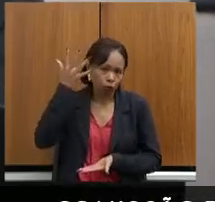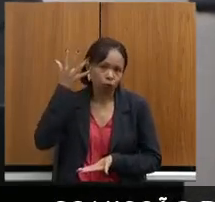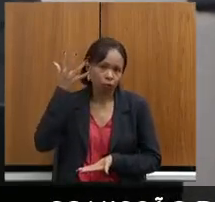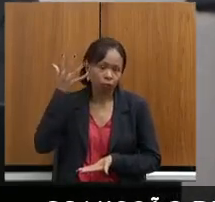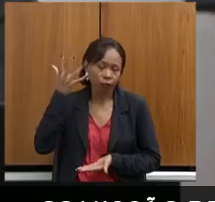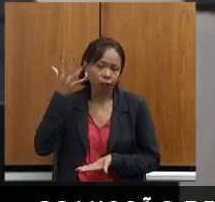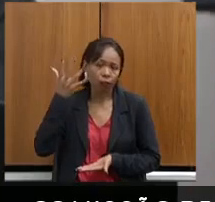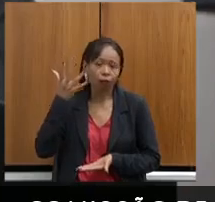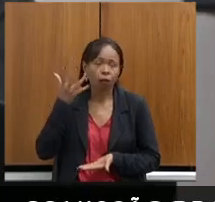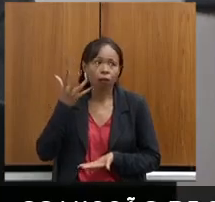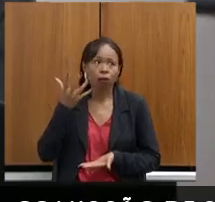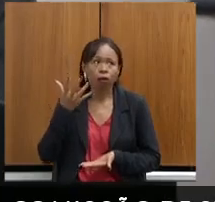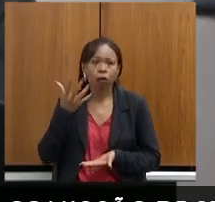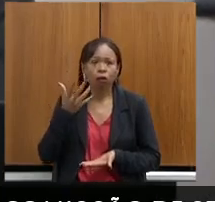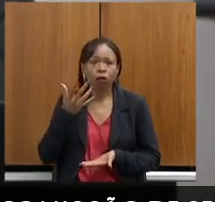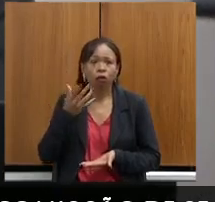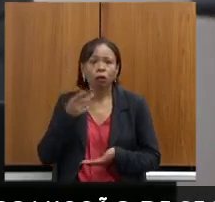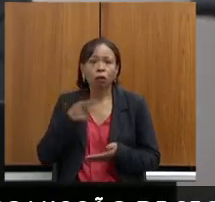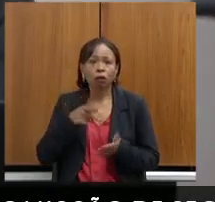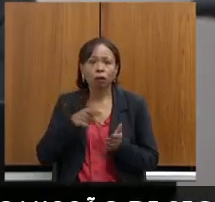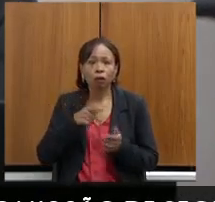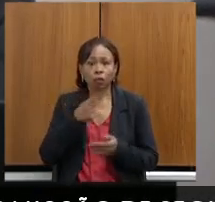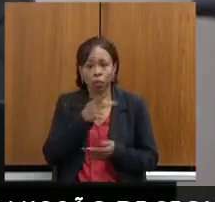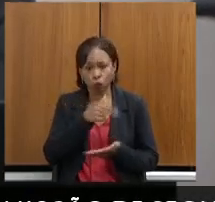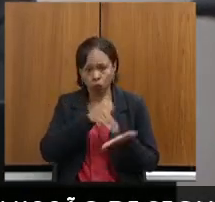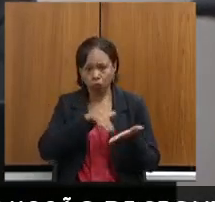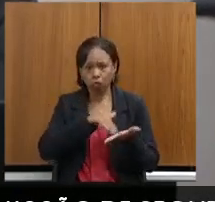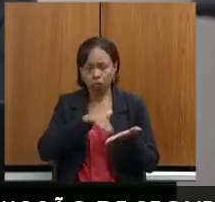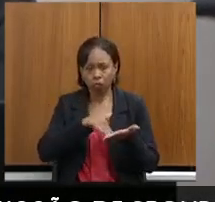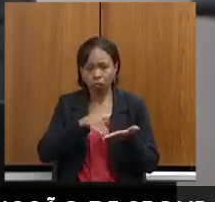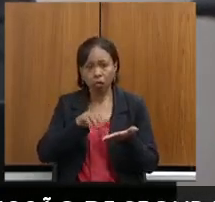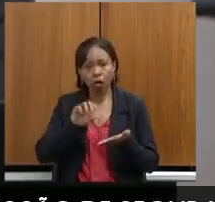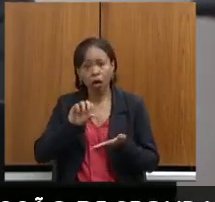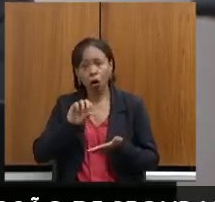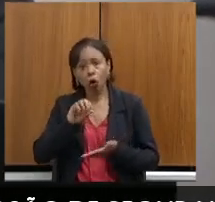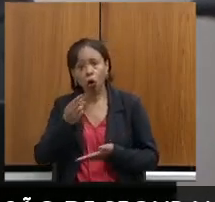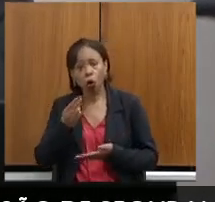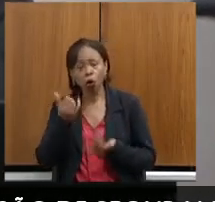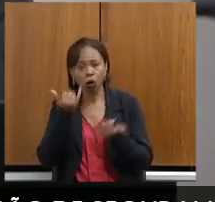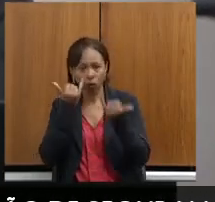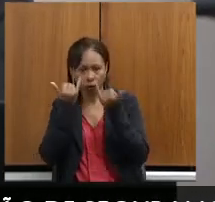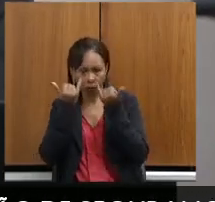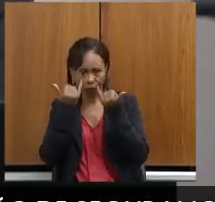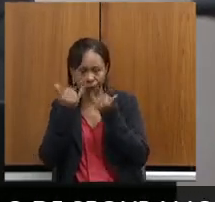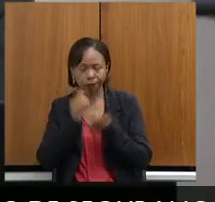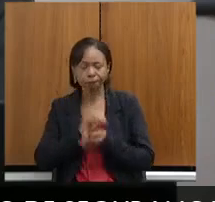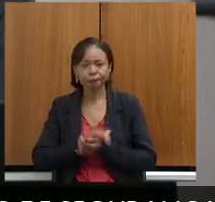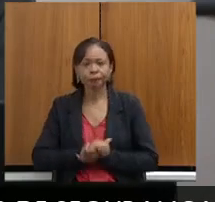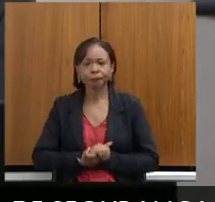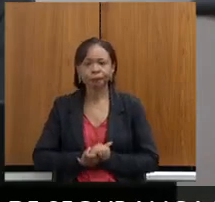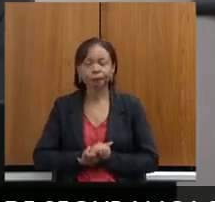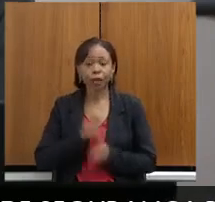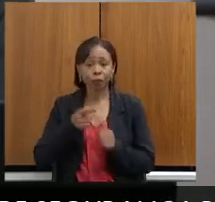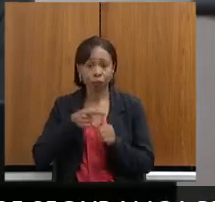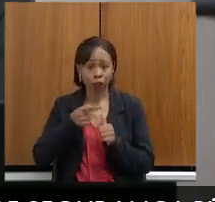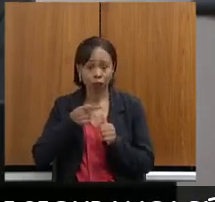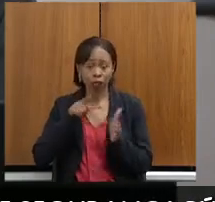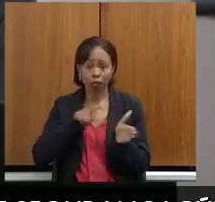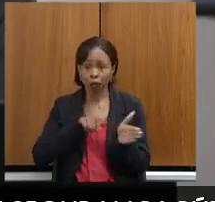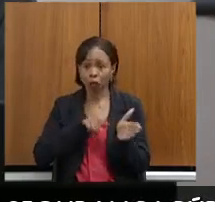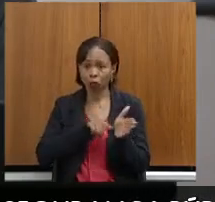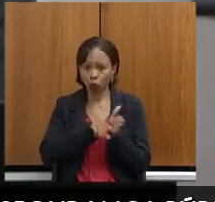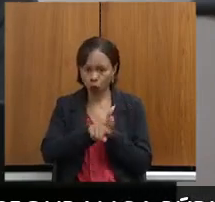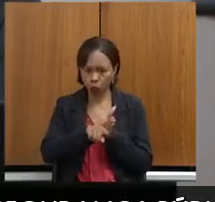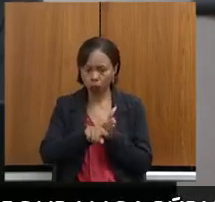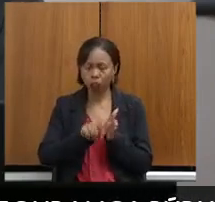que haja Providência por parte da Represa passa hora pedido de informações a primeira pergunta é essas perguntas